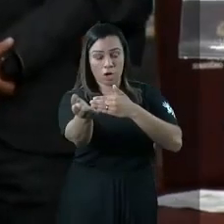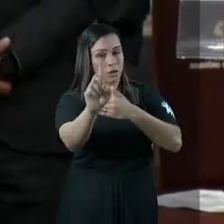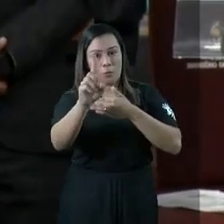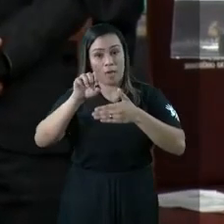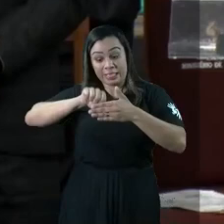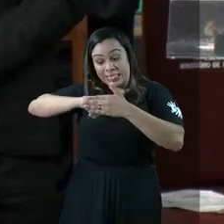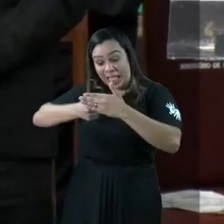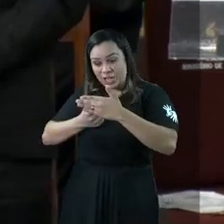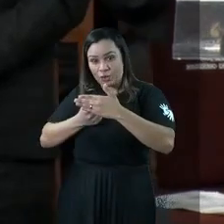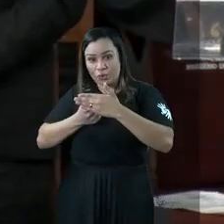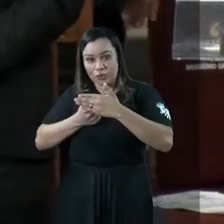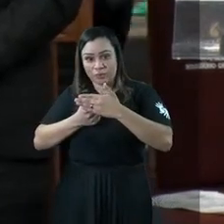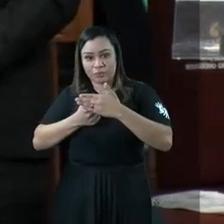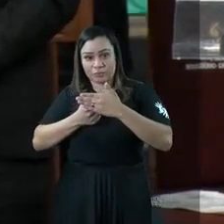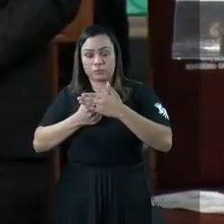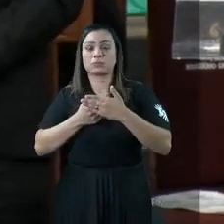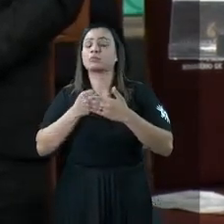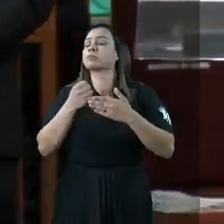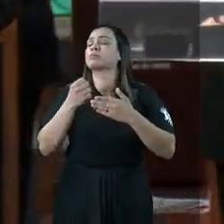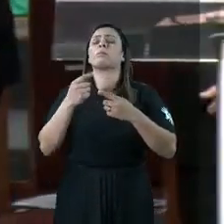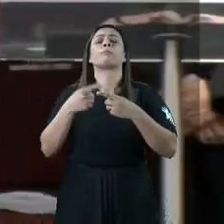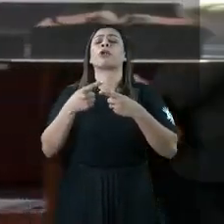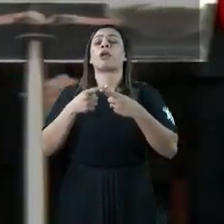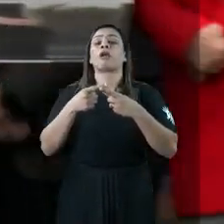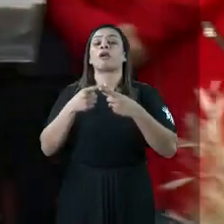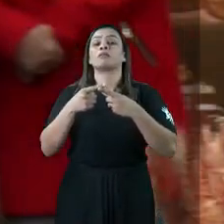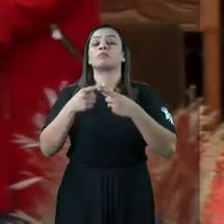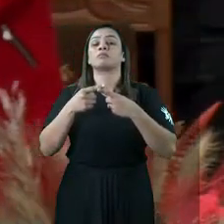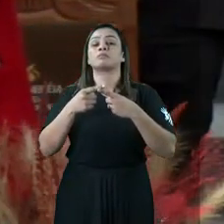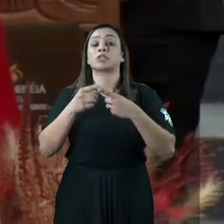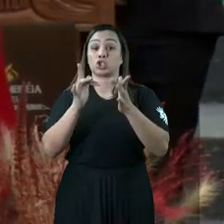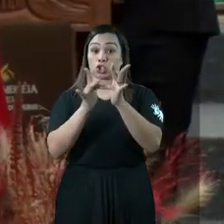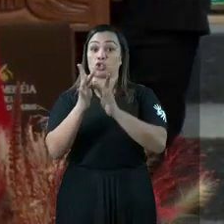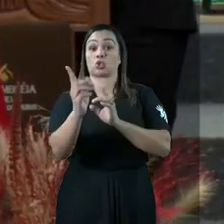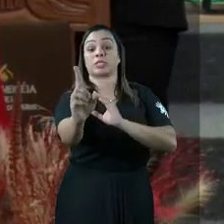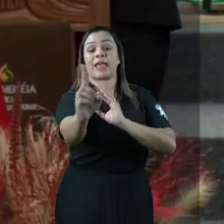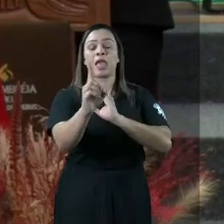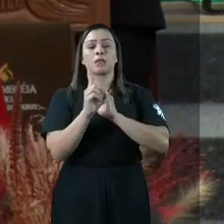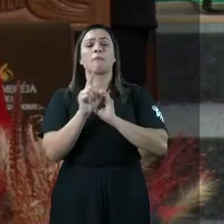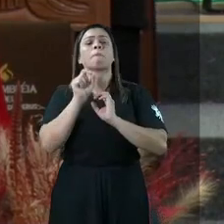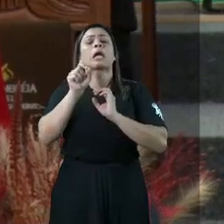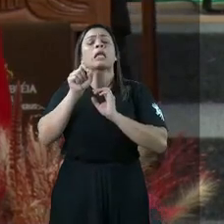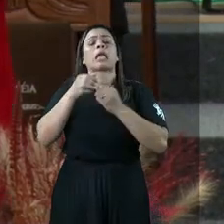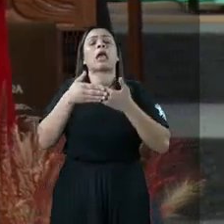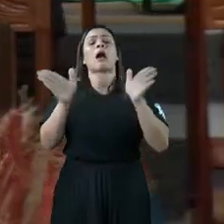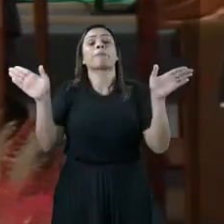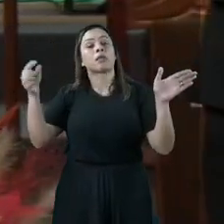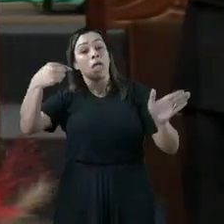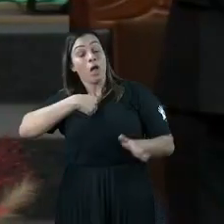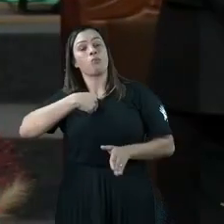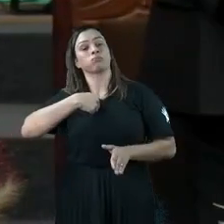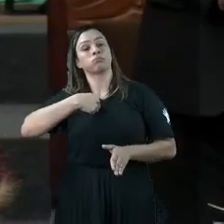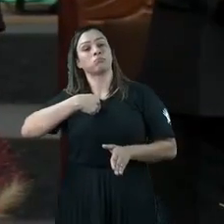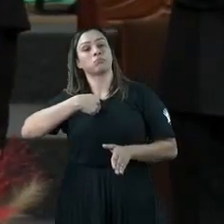Não é ele que abre, ele entra, mas quem abre é você. Não é ele que abre, ele entra, mas quem abre sou eu. Não é ele que